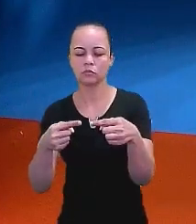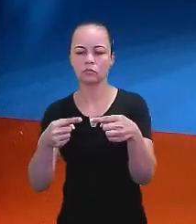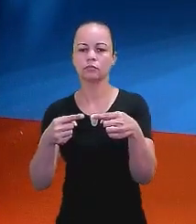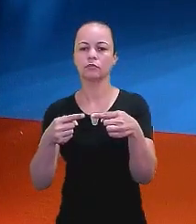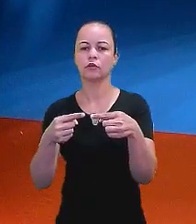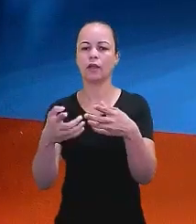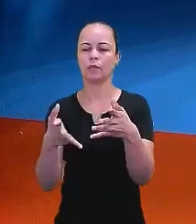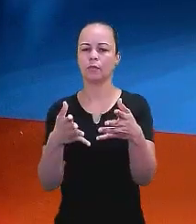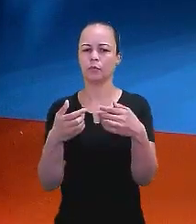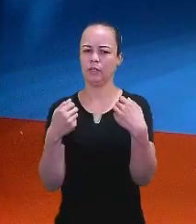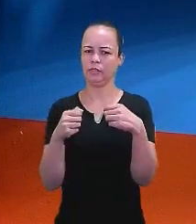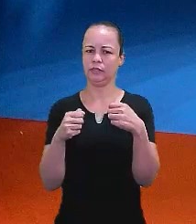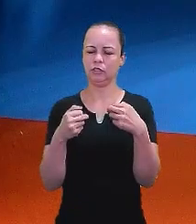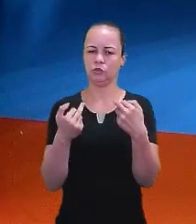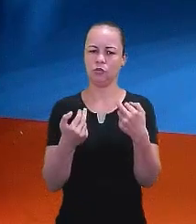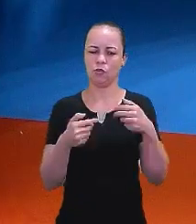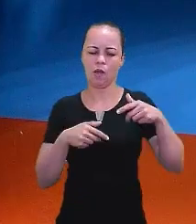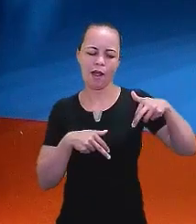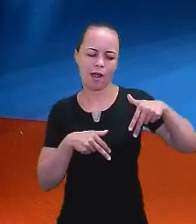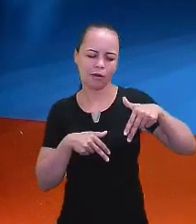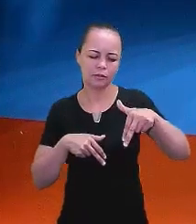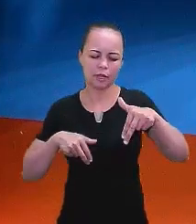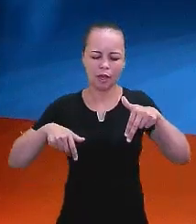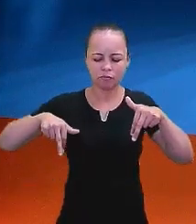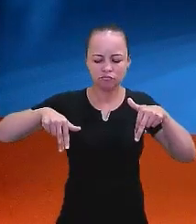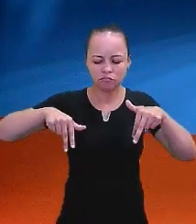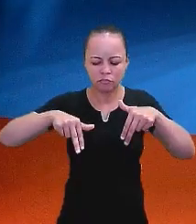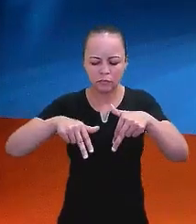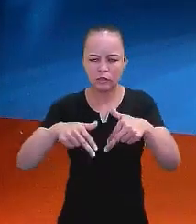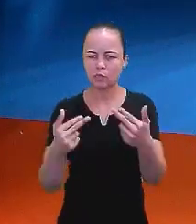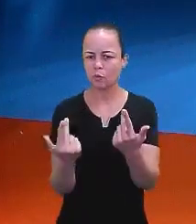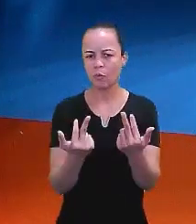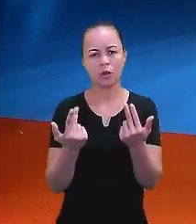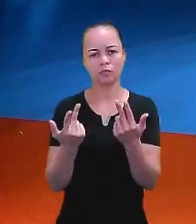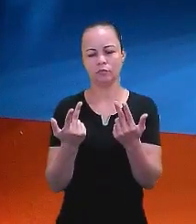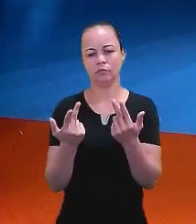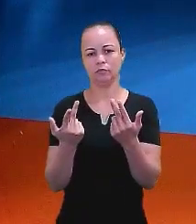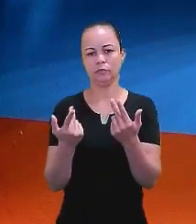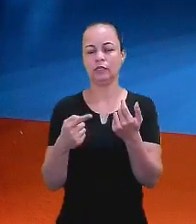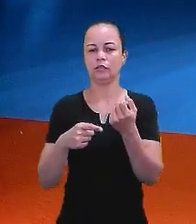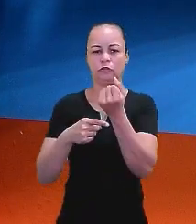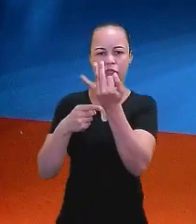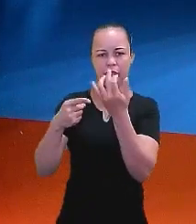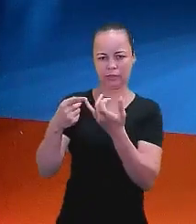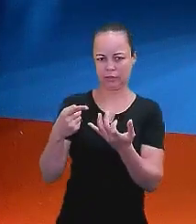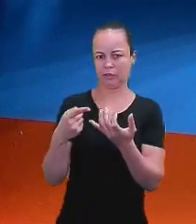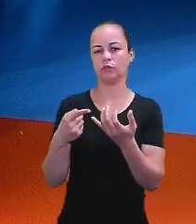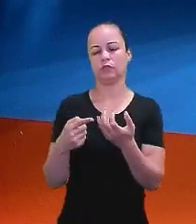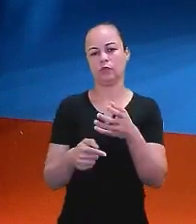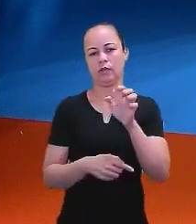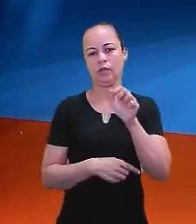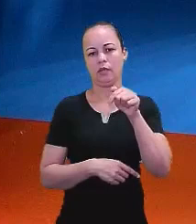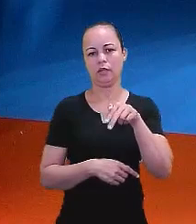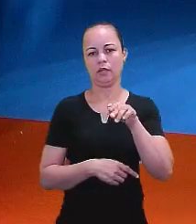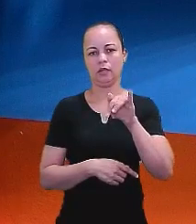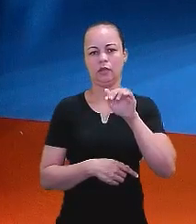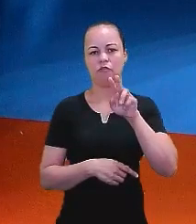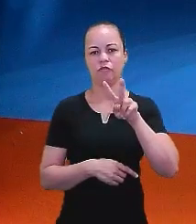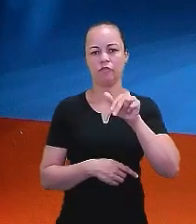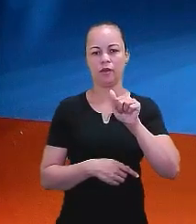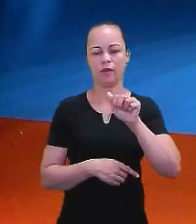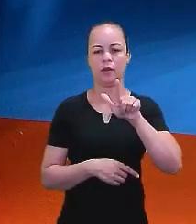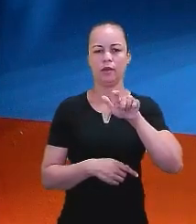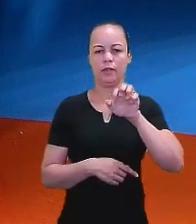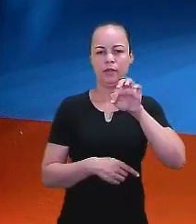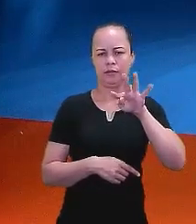mesma distância. E se eu perceber aqui, tem frações que são equivalentes. Como,